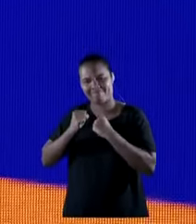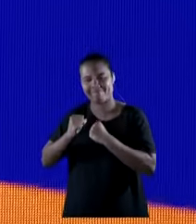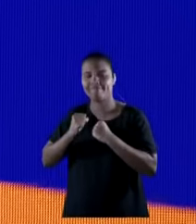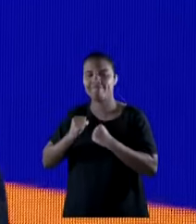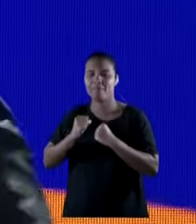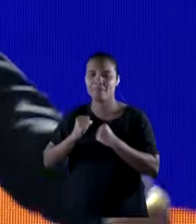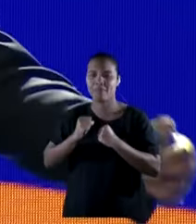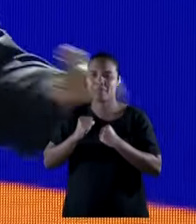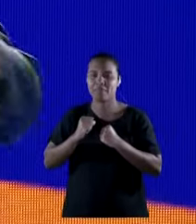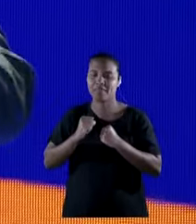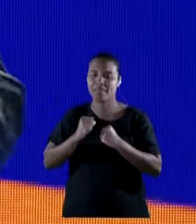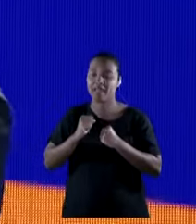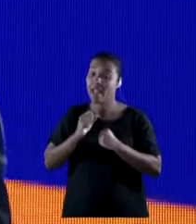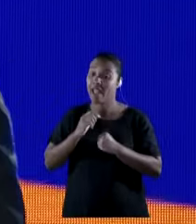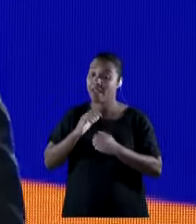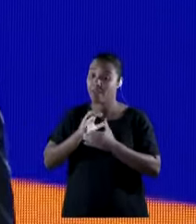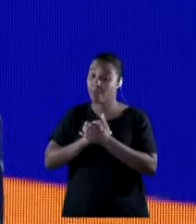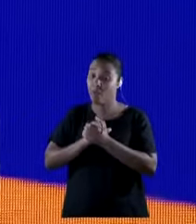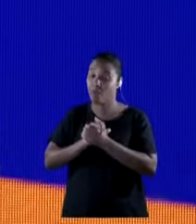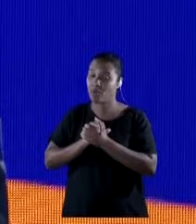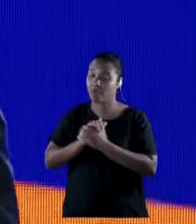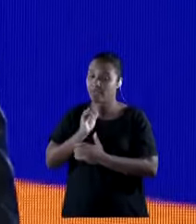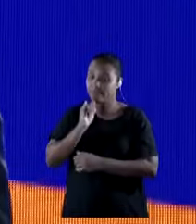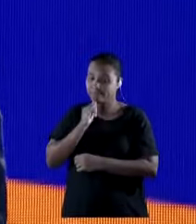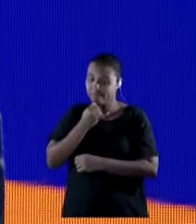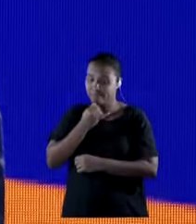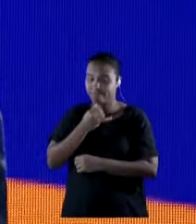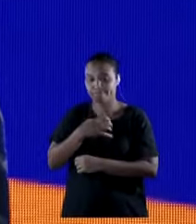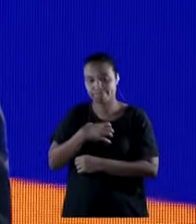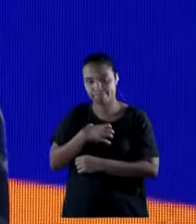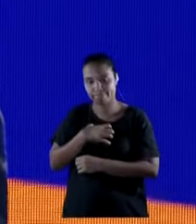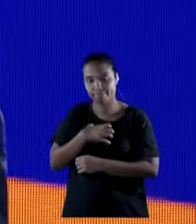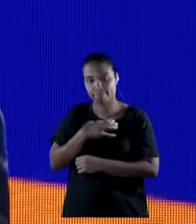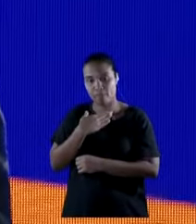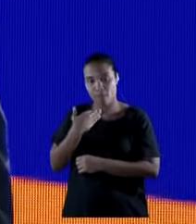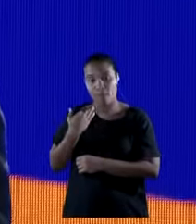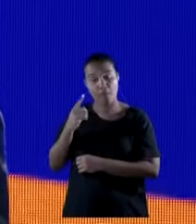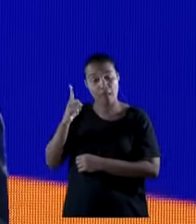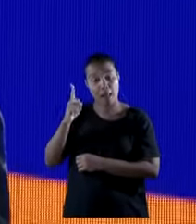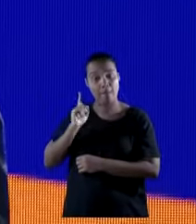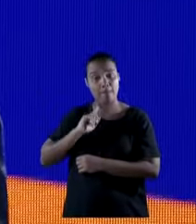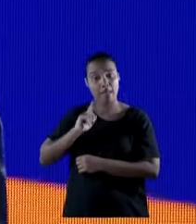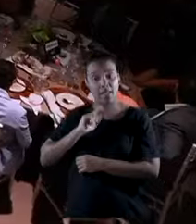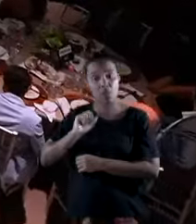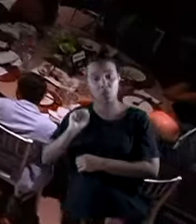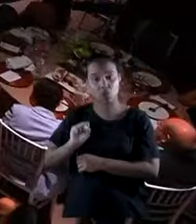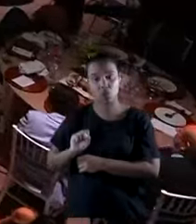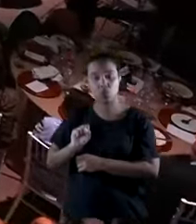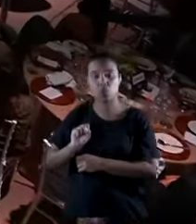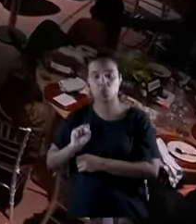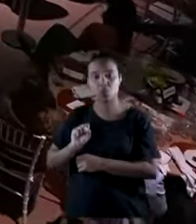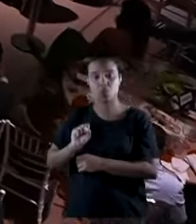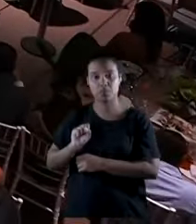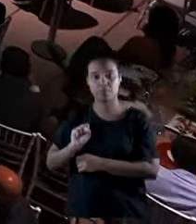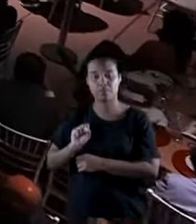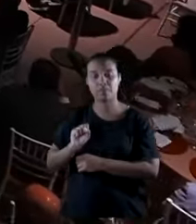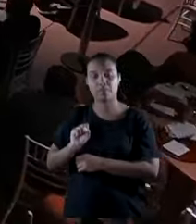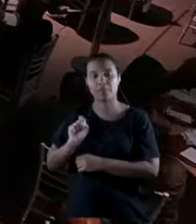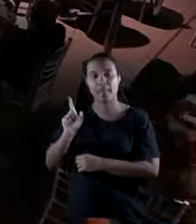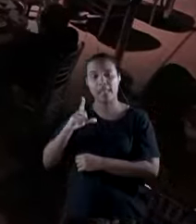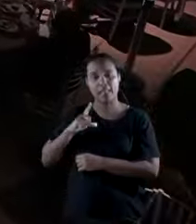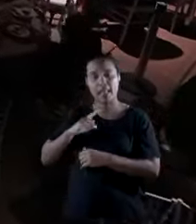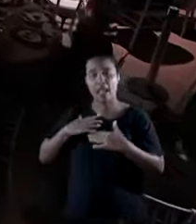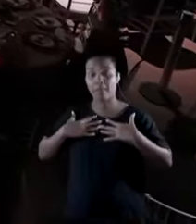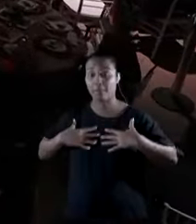deu 3 camisas ao longo do mandato dela, no mausoléu dela, lá em Guaxupé, no sul de Minas, a fazenda que leva o nome dela. Tem lá as